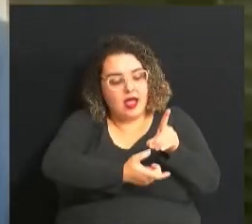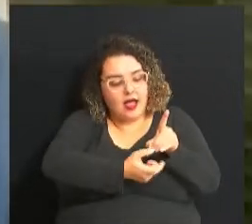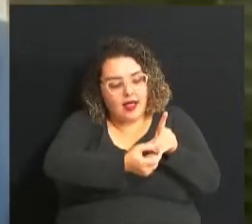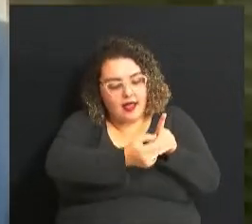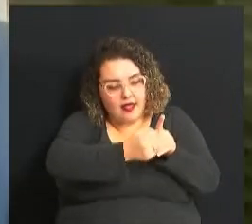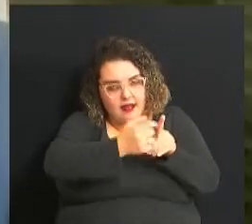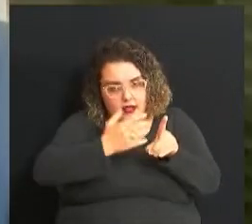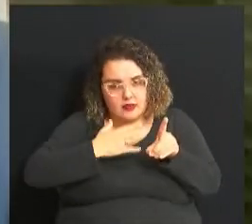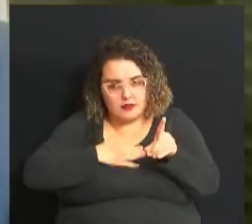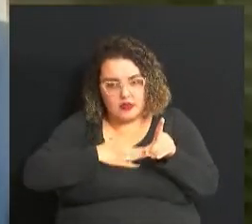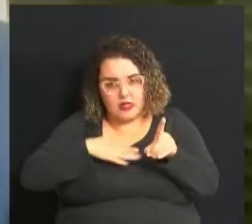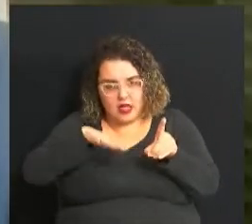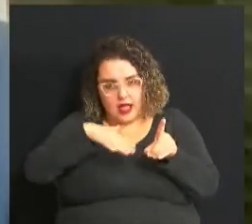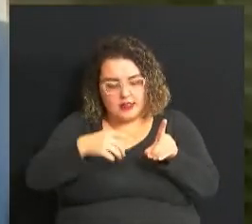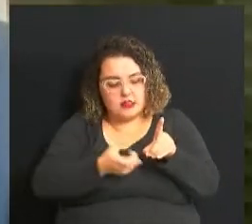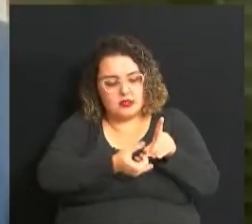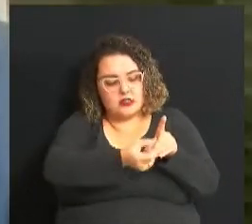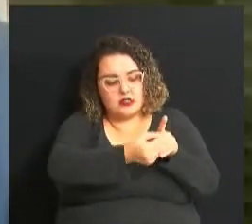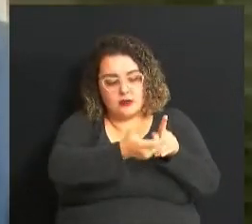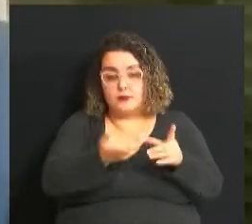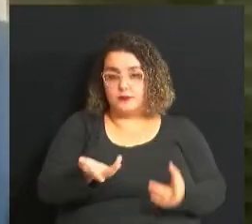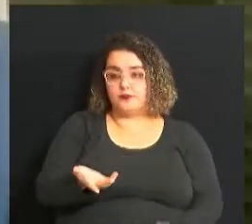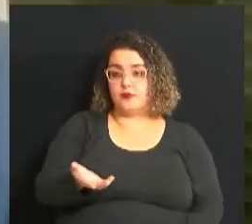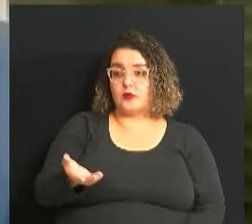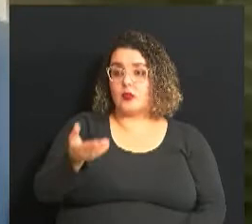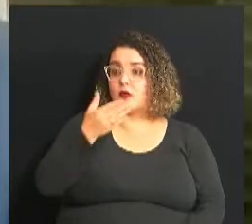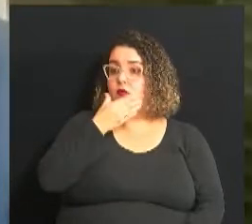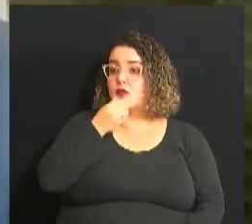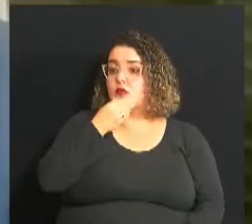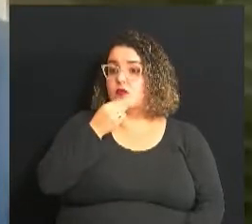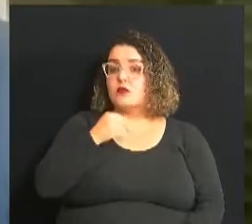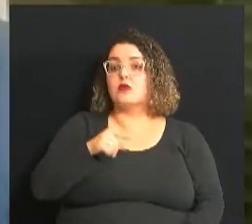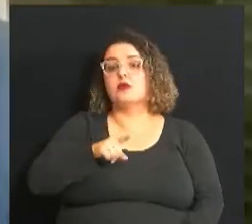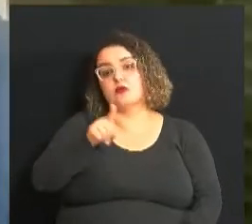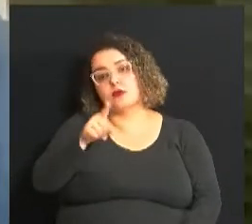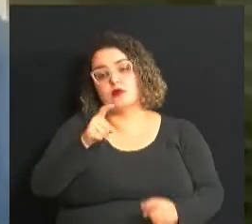ver, por exemplo, os homens que procuraram um urologista